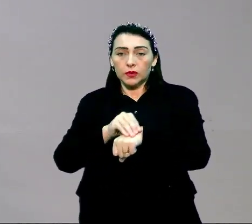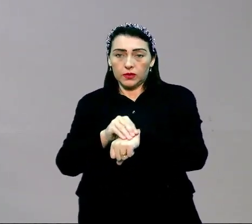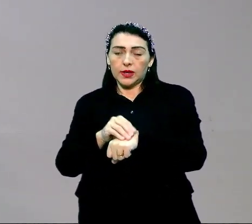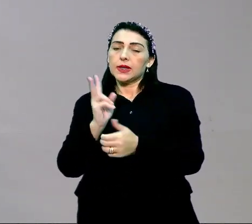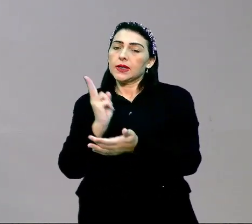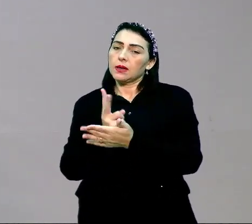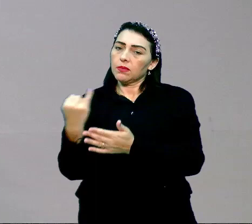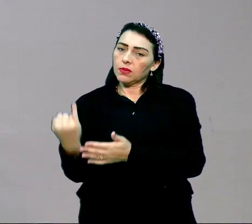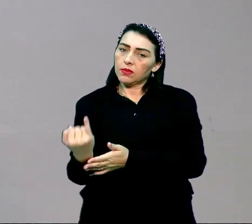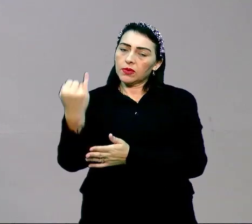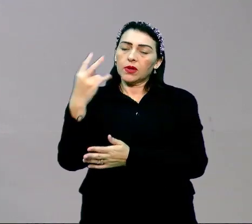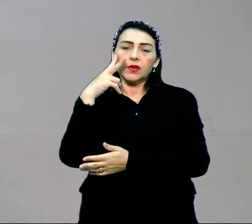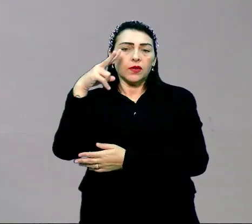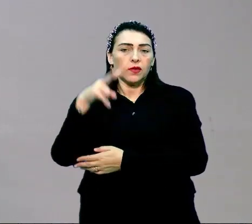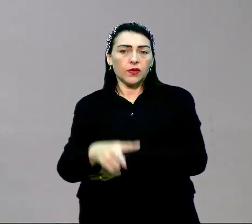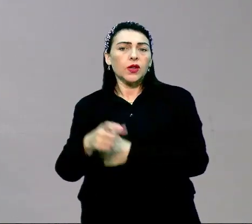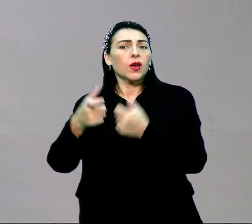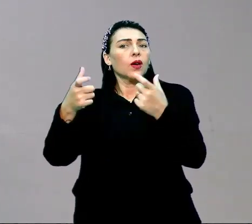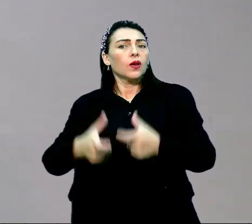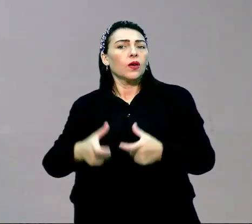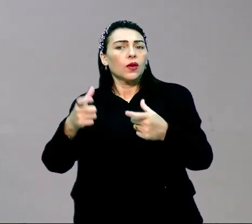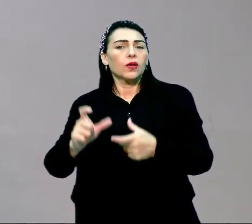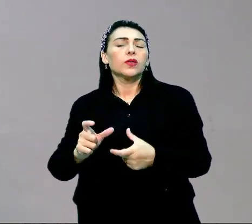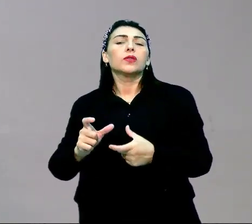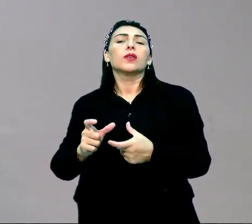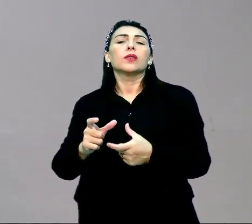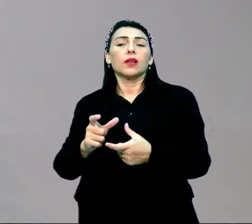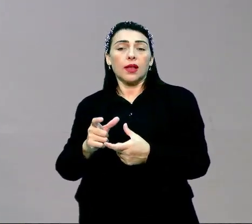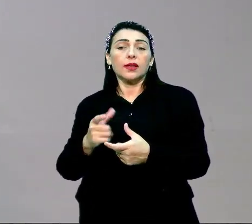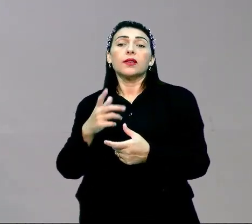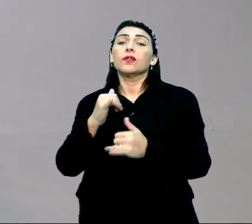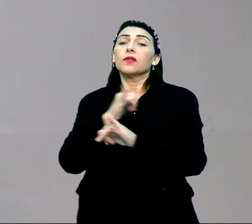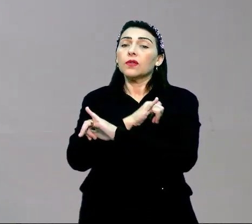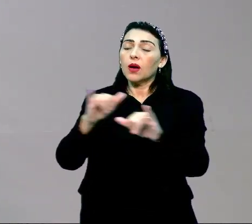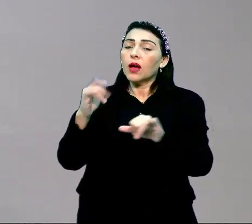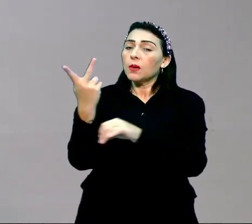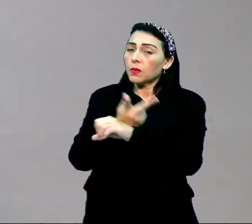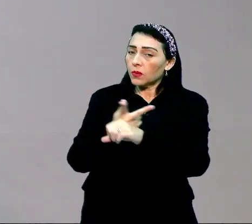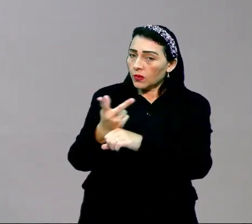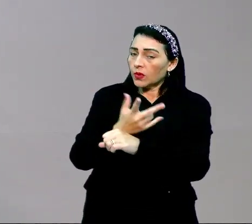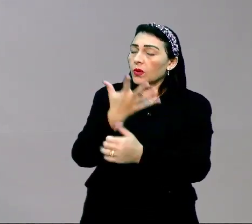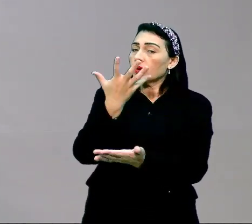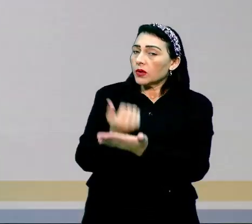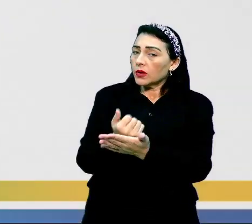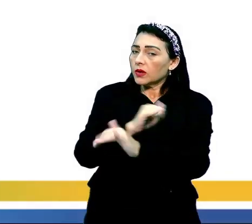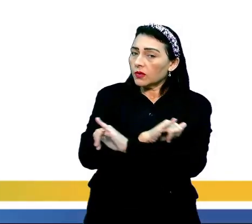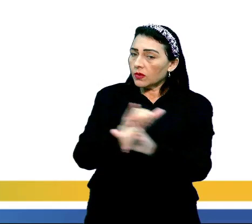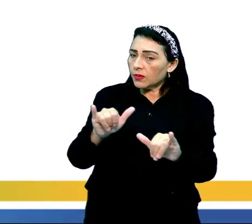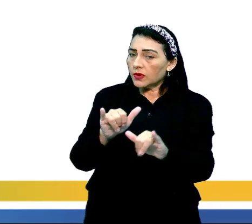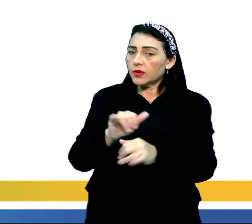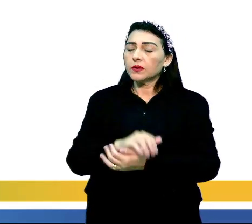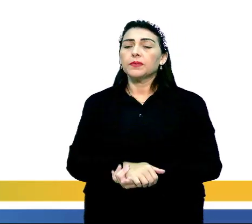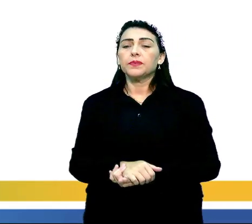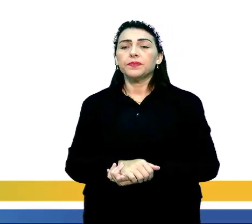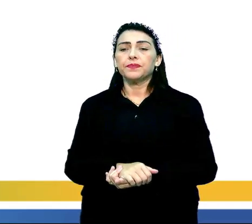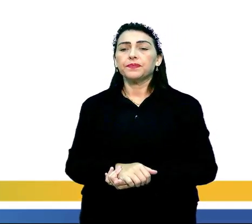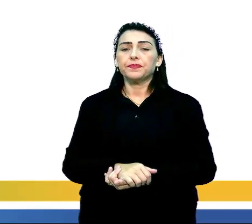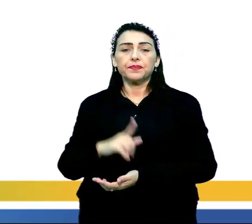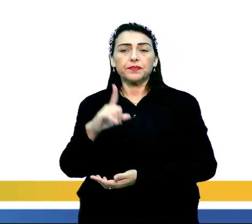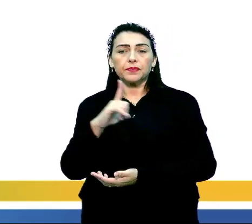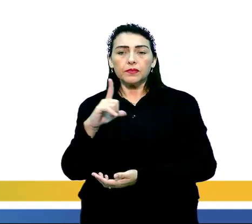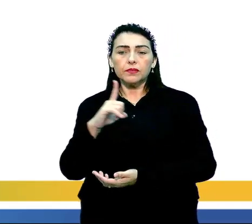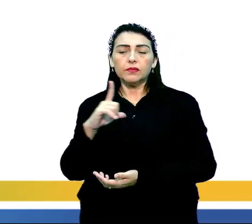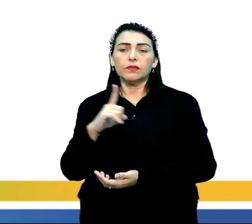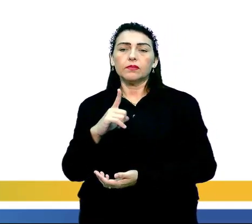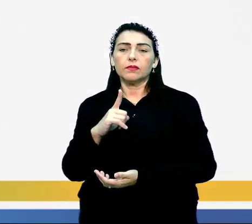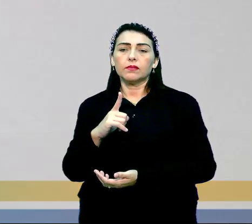é sempre importante a gente ver de onde a gente está acessando as informações e buscar acesso às informações, beleza? A gente tem